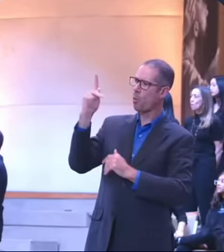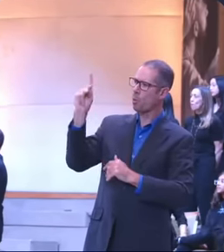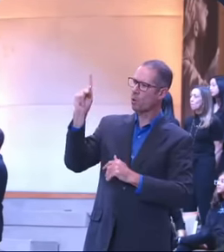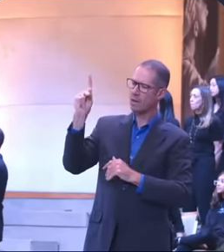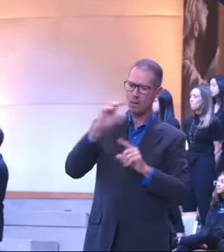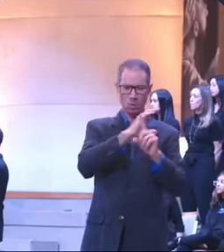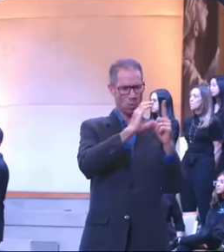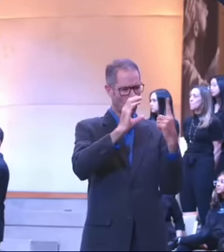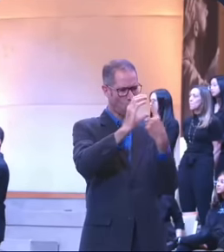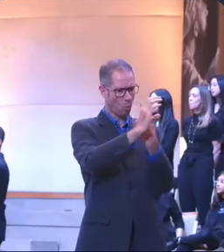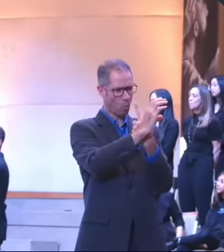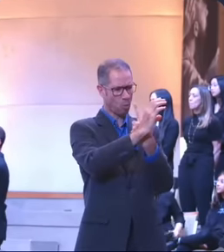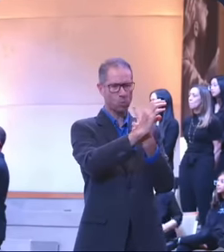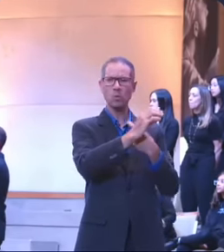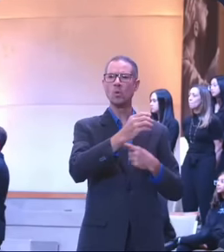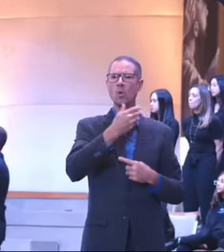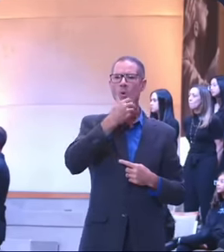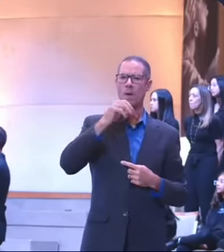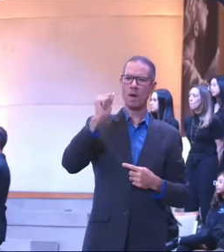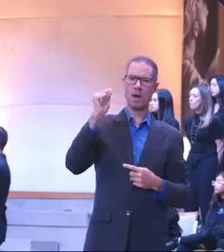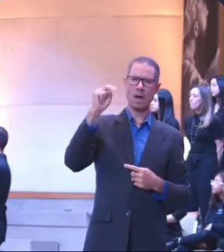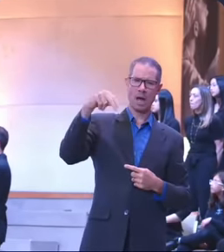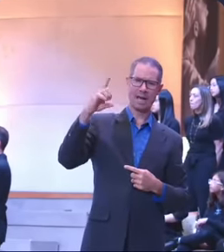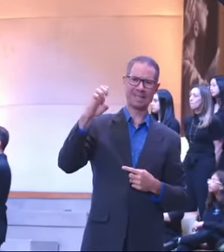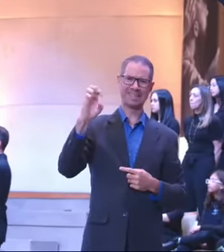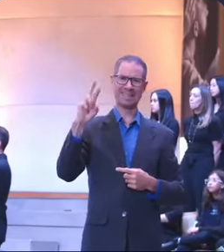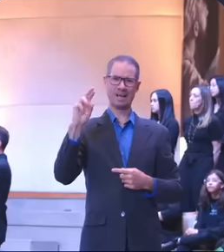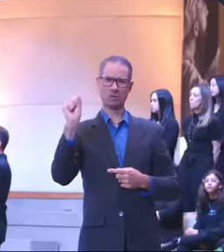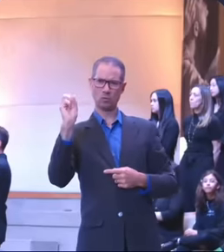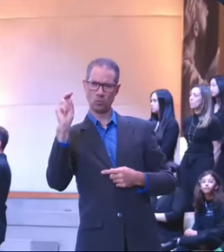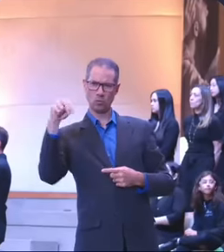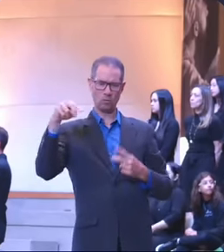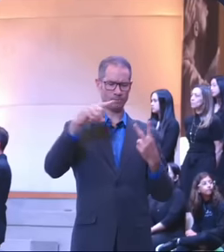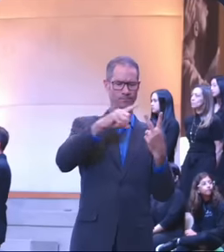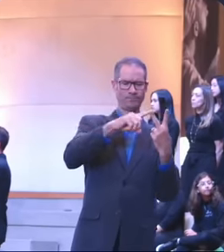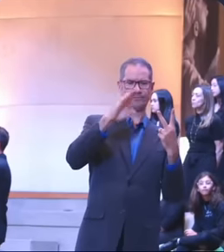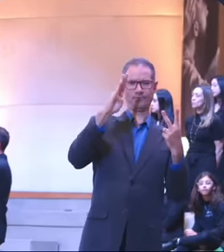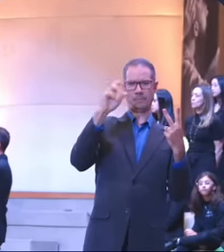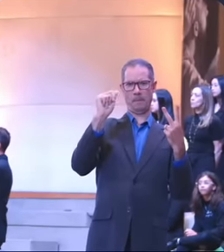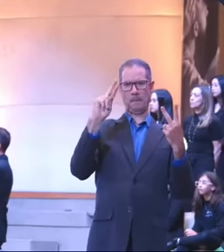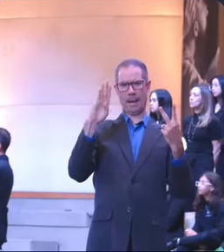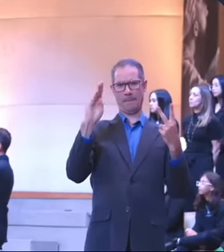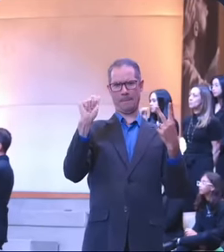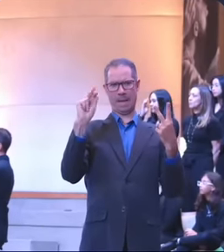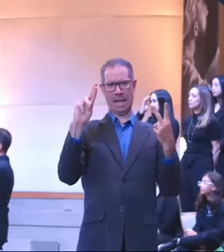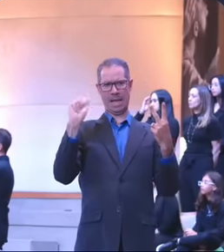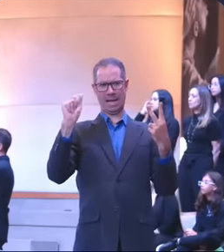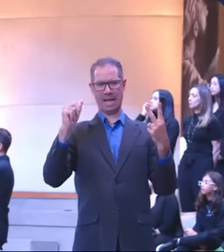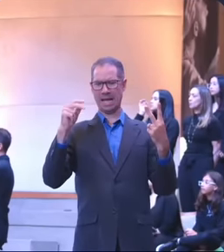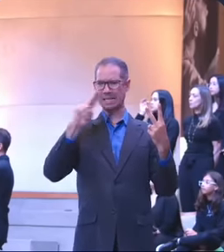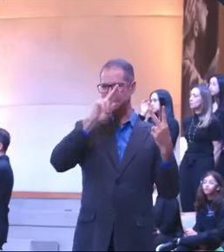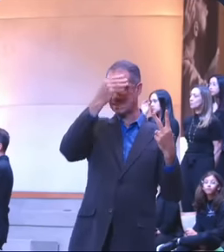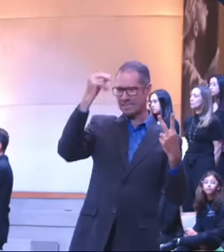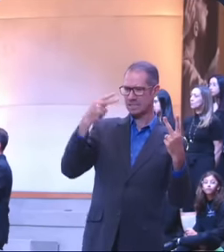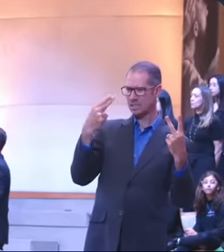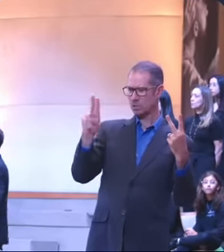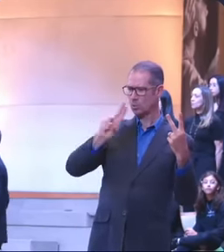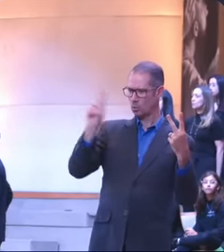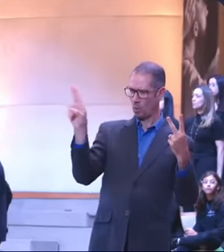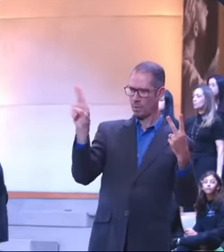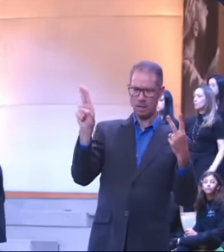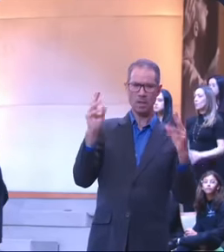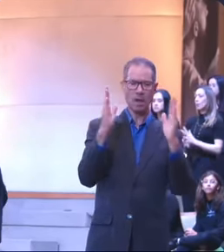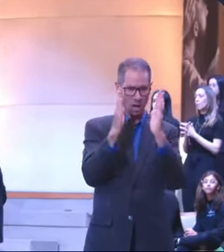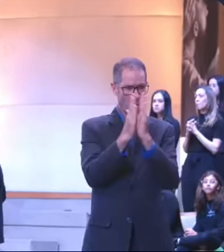né? É esse homem, tá? Anderson e Bárbara, tá? Eu tinha esquecido o nome deles. Vamos orar por eles agora,